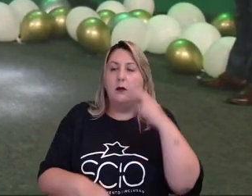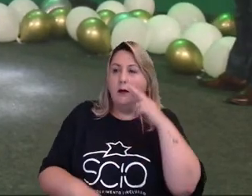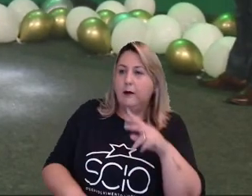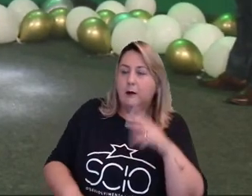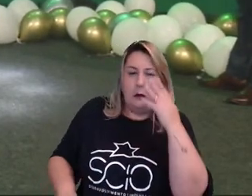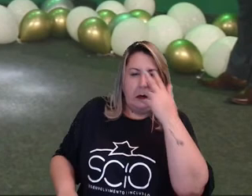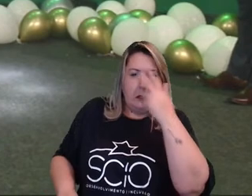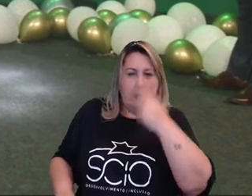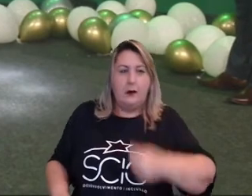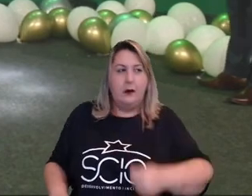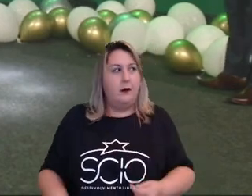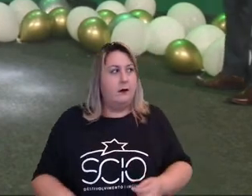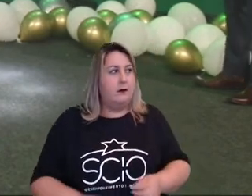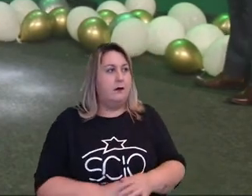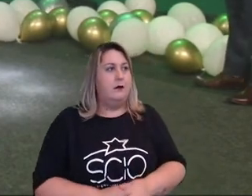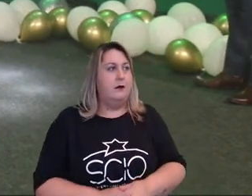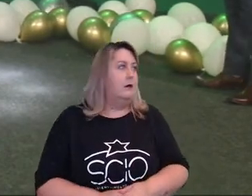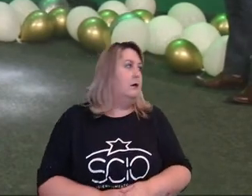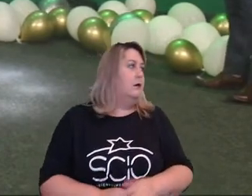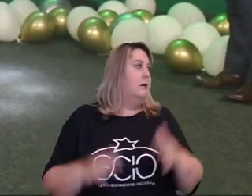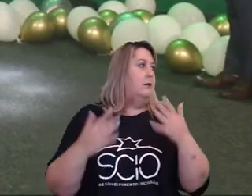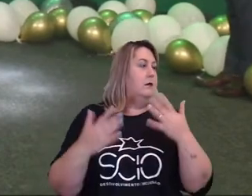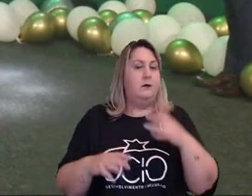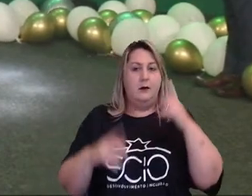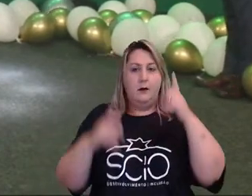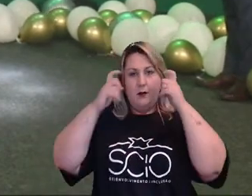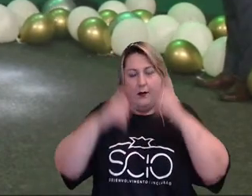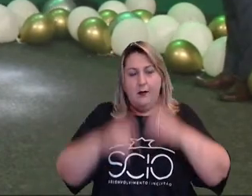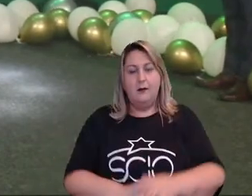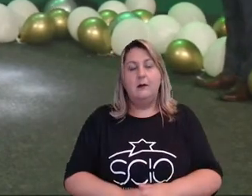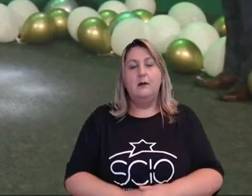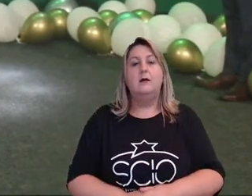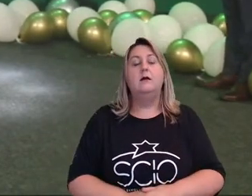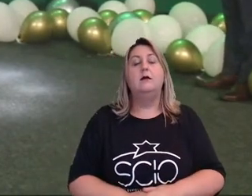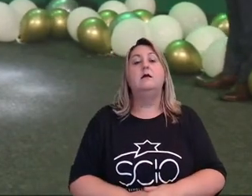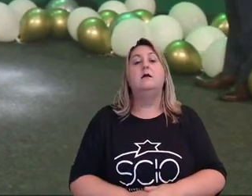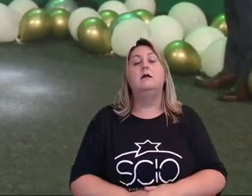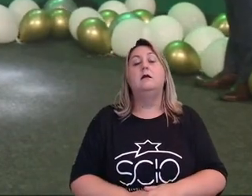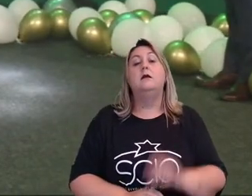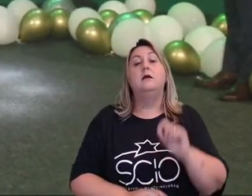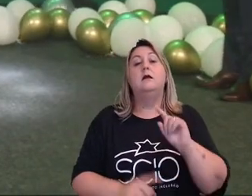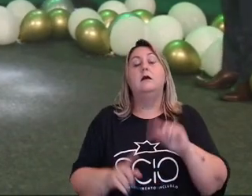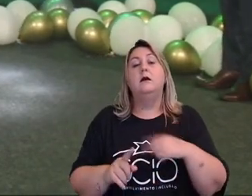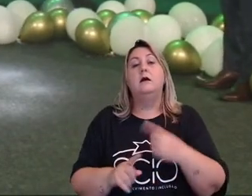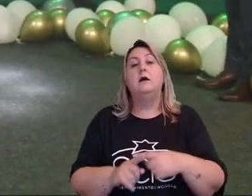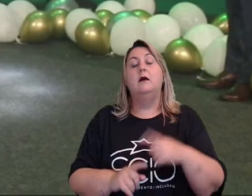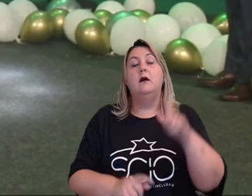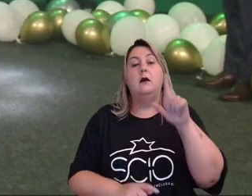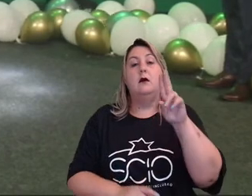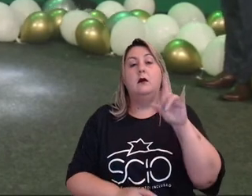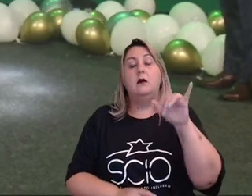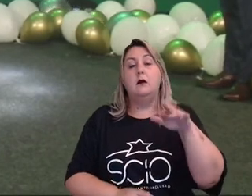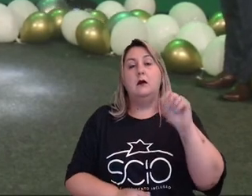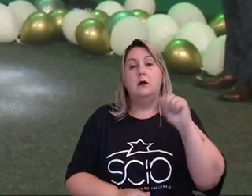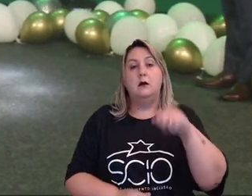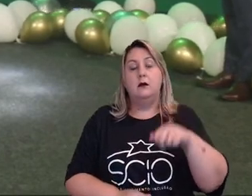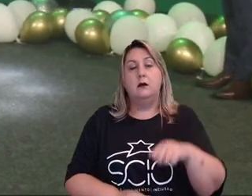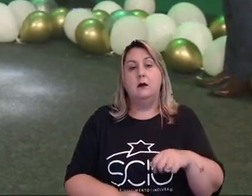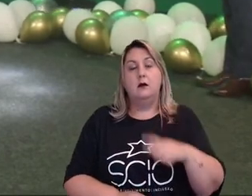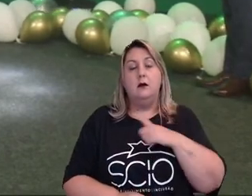bonito, hein, Cássia, parabéns pela foto. Deixa eu ver quem mais, tem mais foto? Tem a Luciana Cristina,